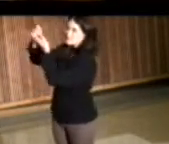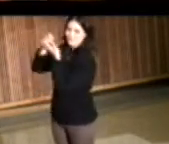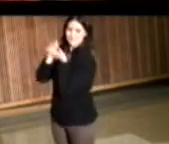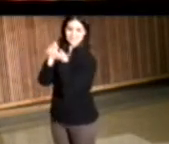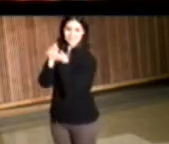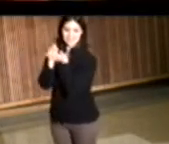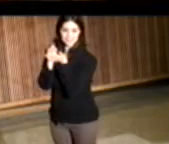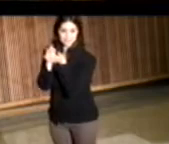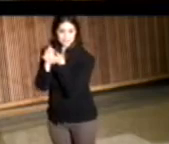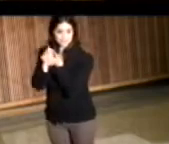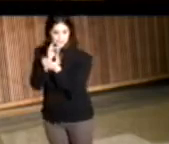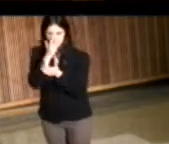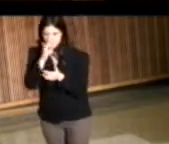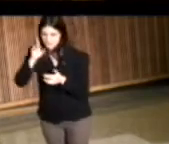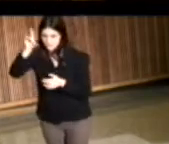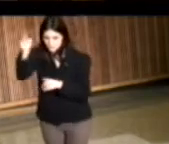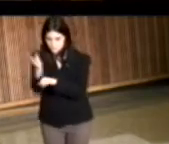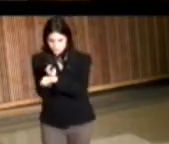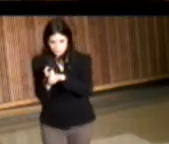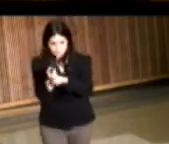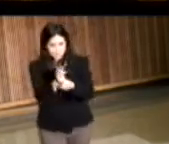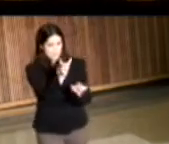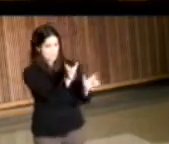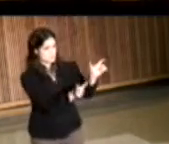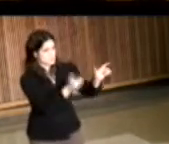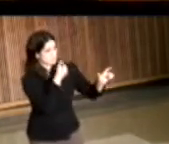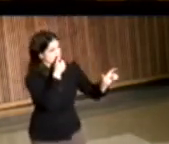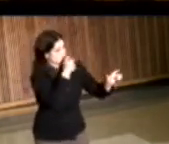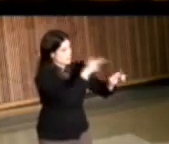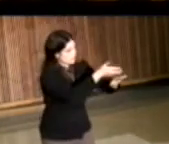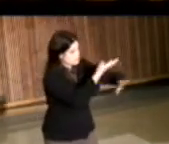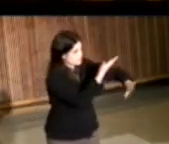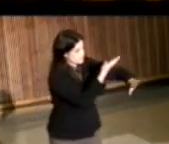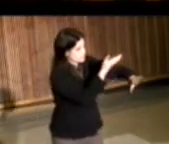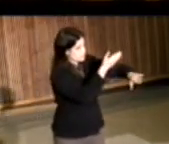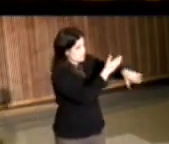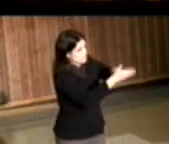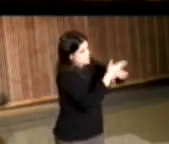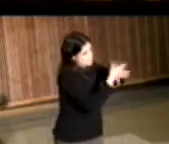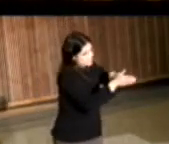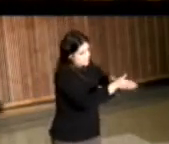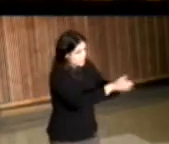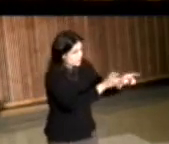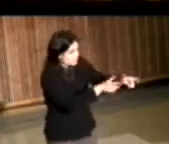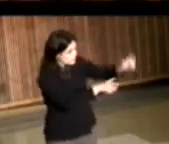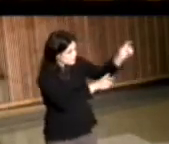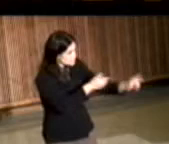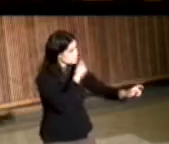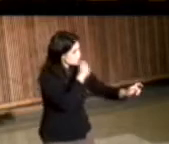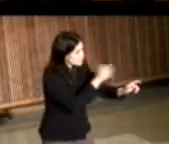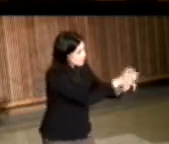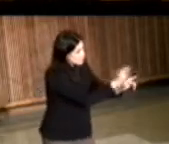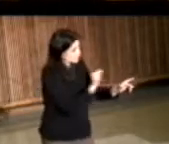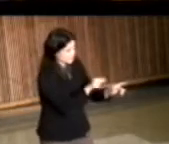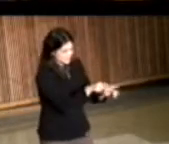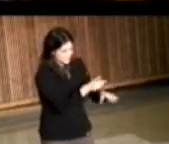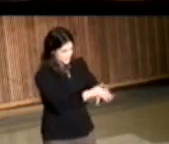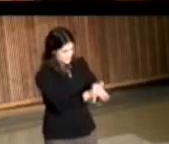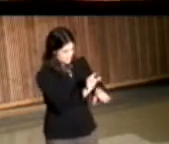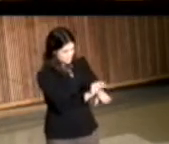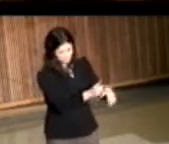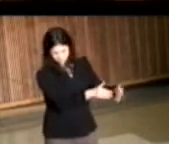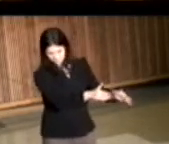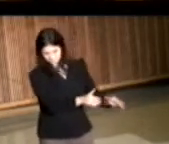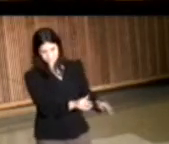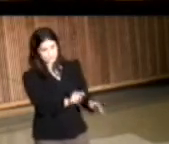mais capacitadas, treinadas, preparadas, importantes, merecedoras para oferecer o reino